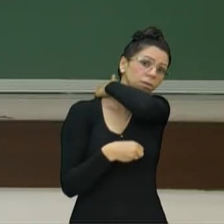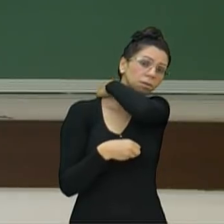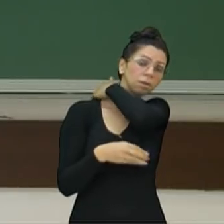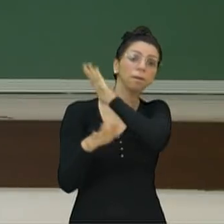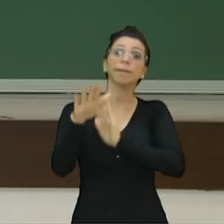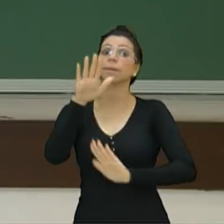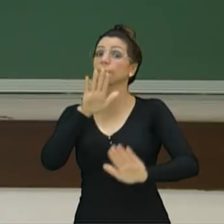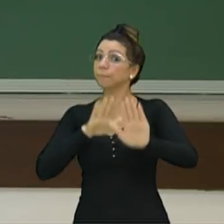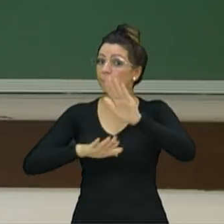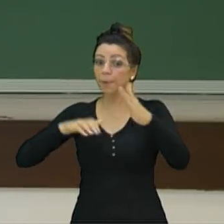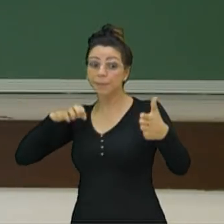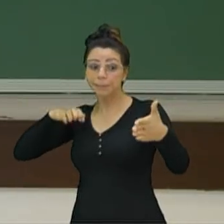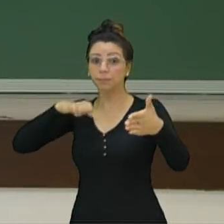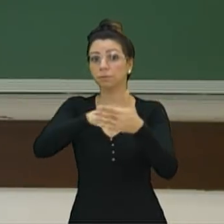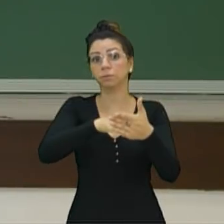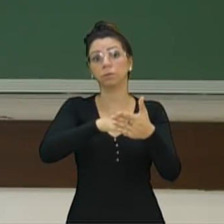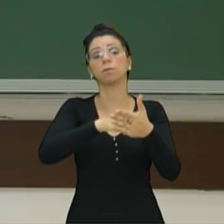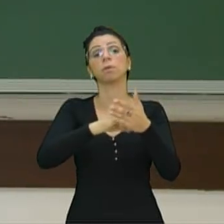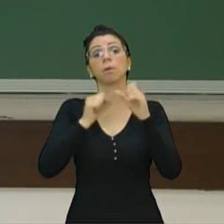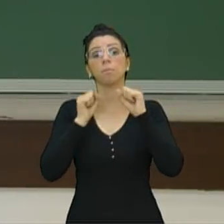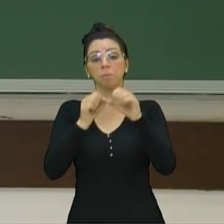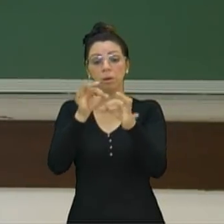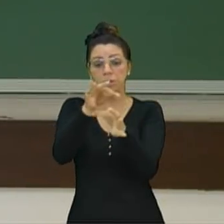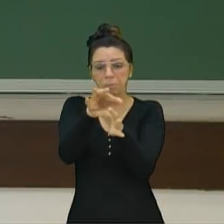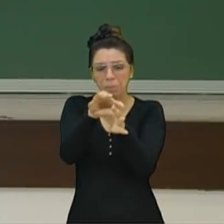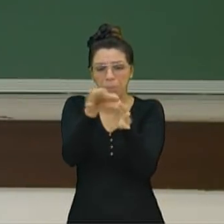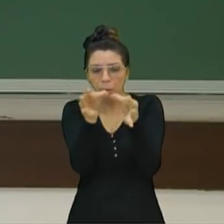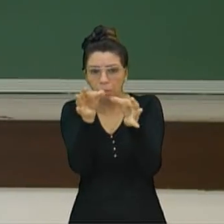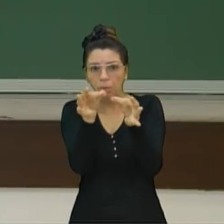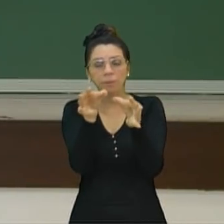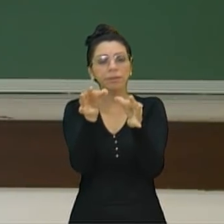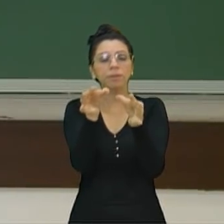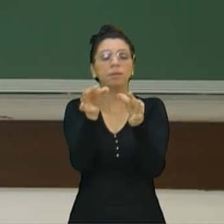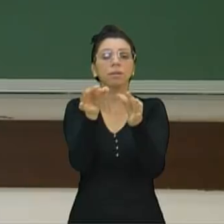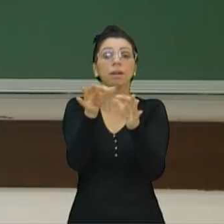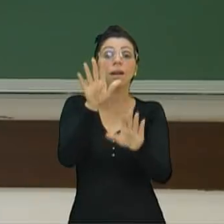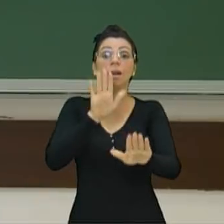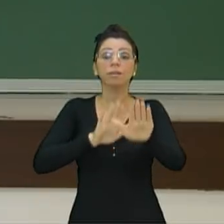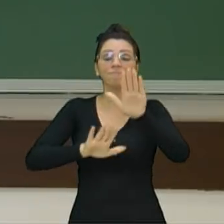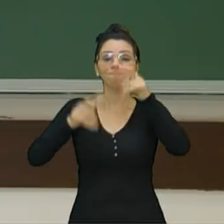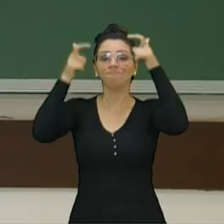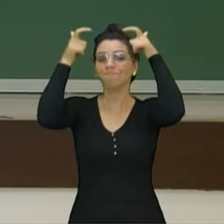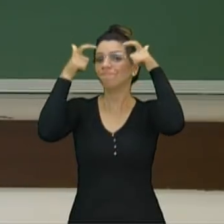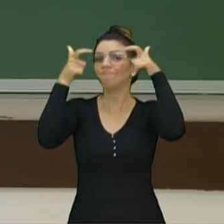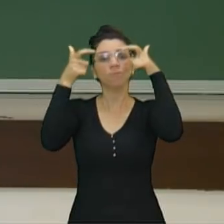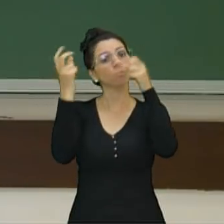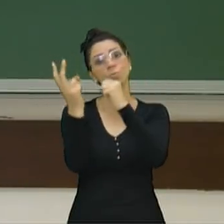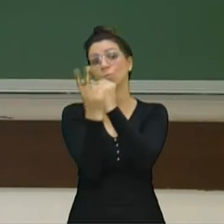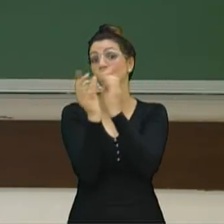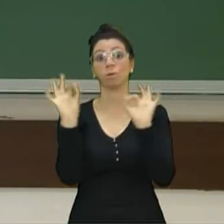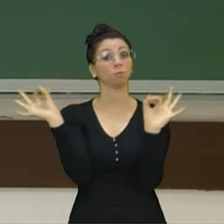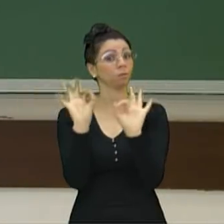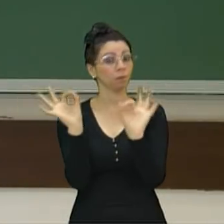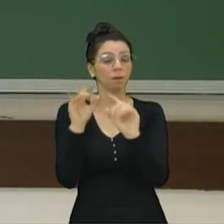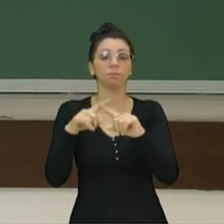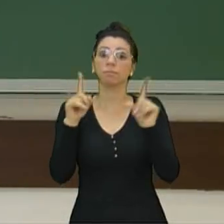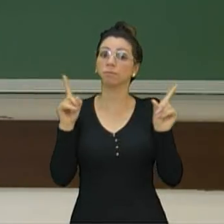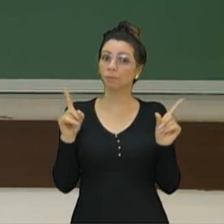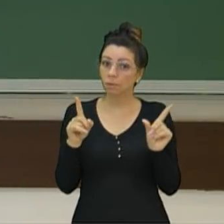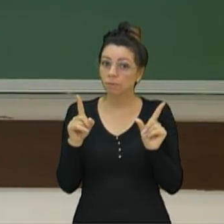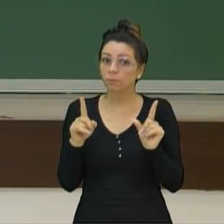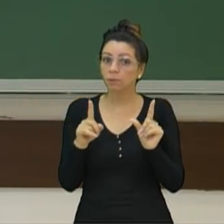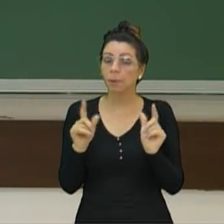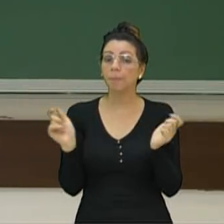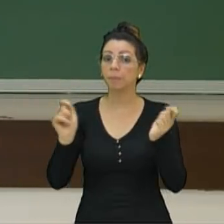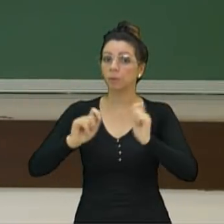dependendo do impacto, ela pode ser lesionada. E, infelizmente, o capacete não protege. Mas